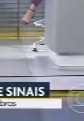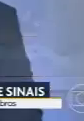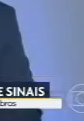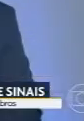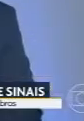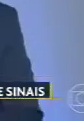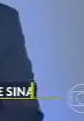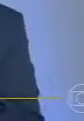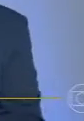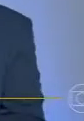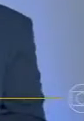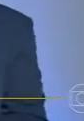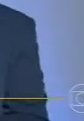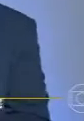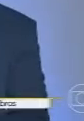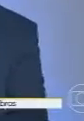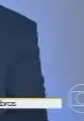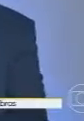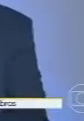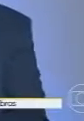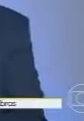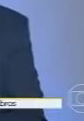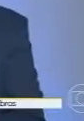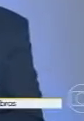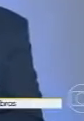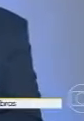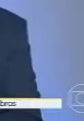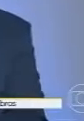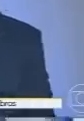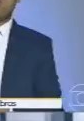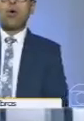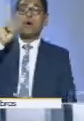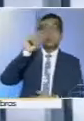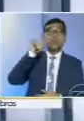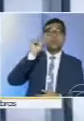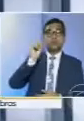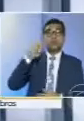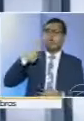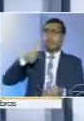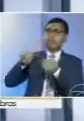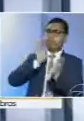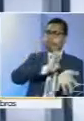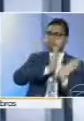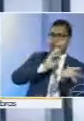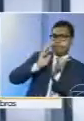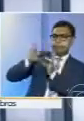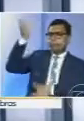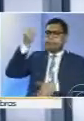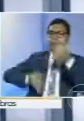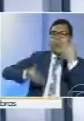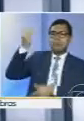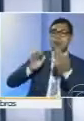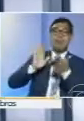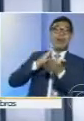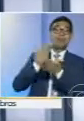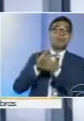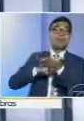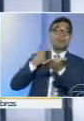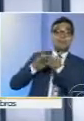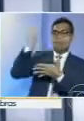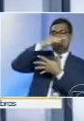Esse é o Rodrigo Freire. Durante toda essa reportagem, ele vai ficar aqui, no cantinho da tela, fazendo a tradução